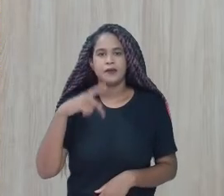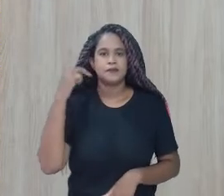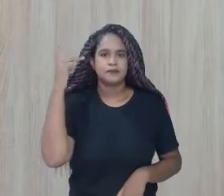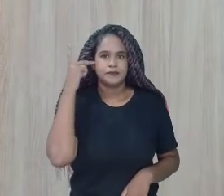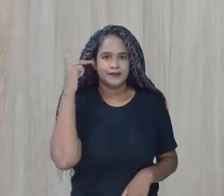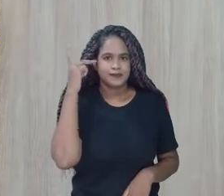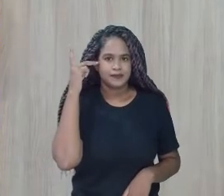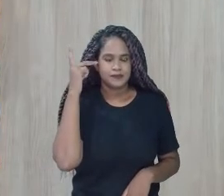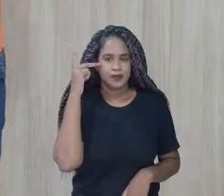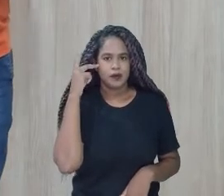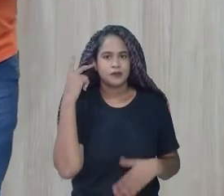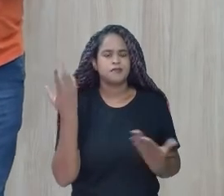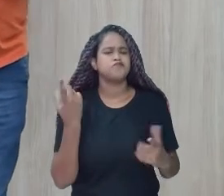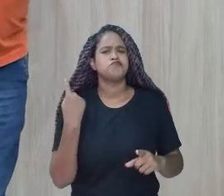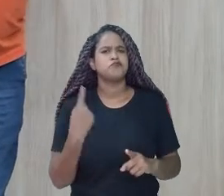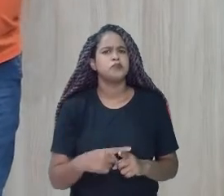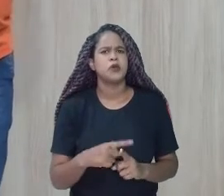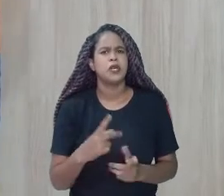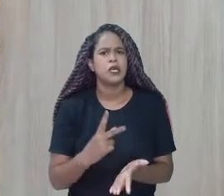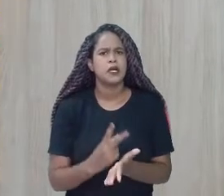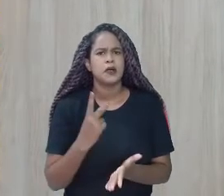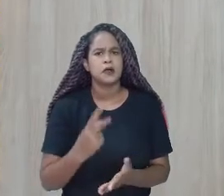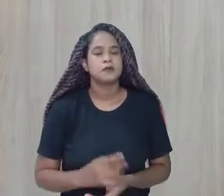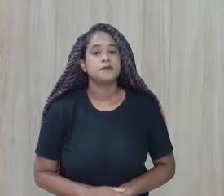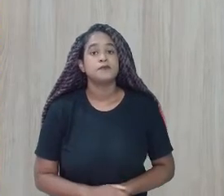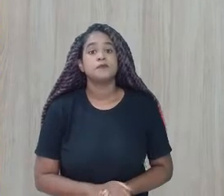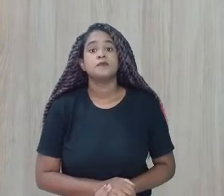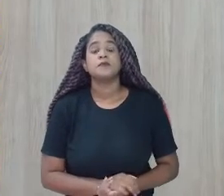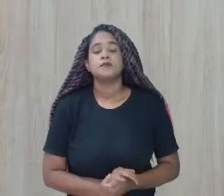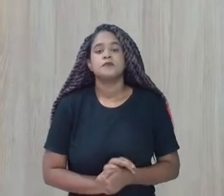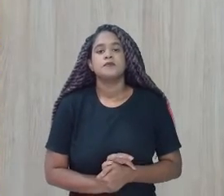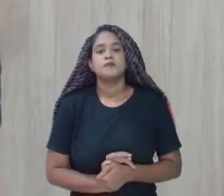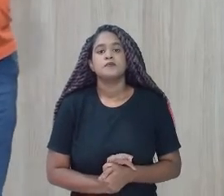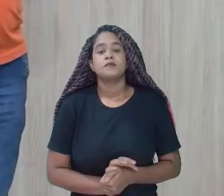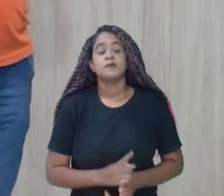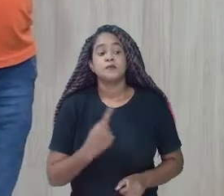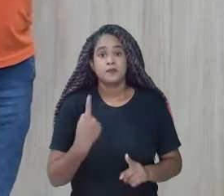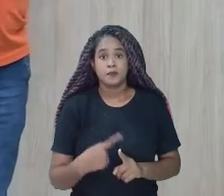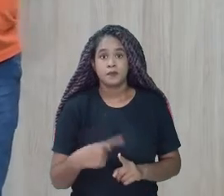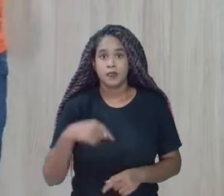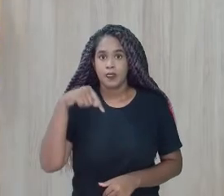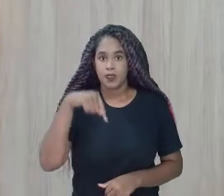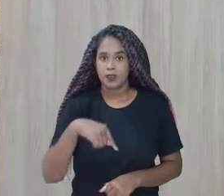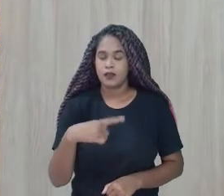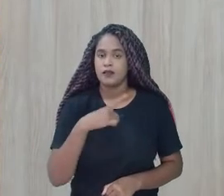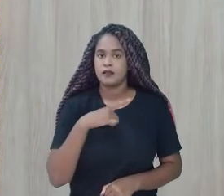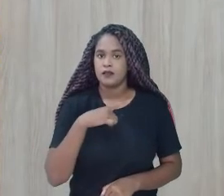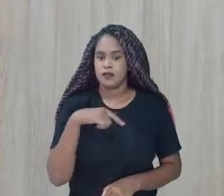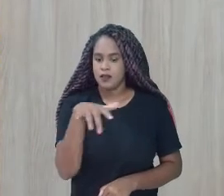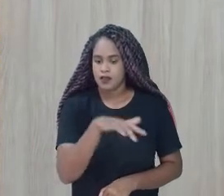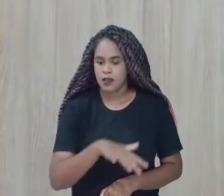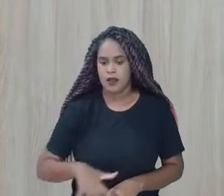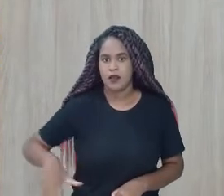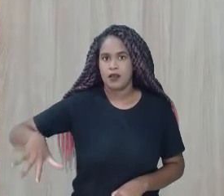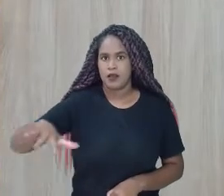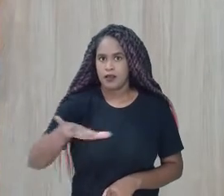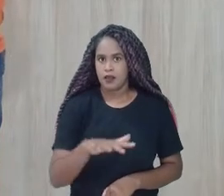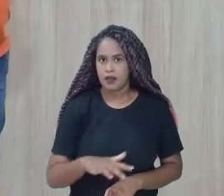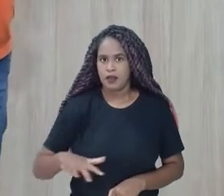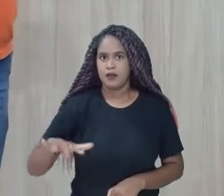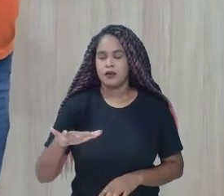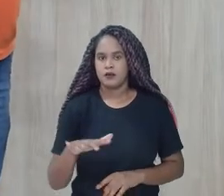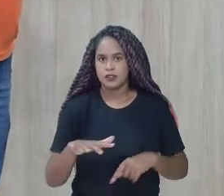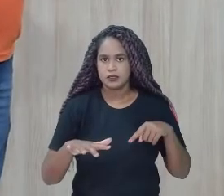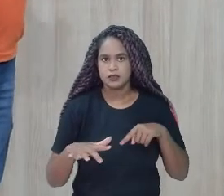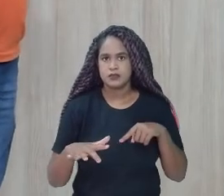Paulo. E por que isso? O que acontece lá, professor, é o seguinte, aqui a gente tem os nossos territórios, né? Eles são